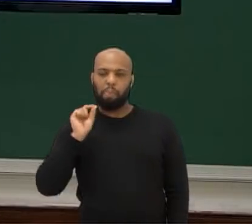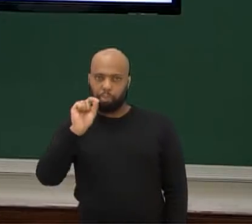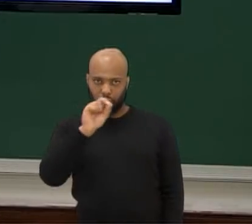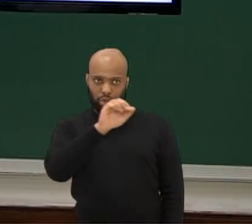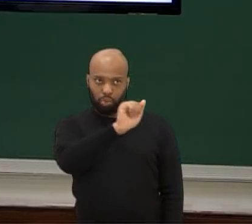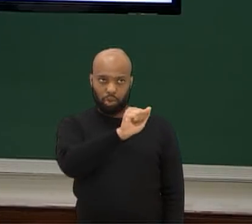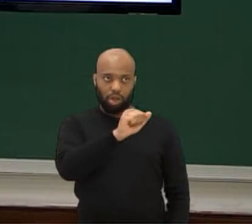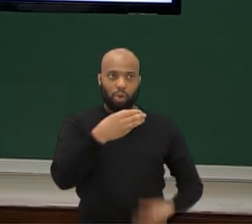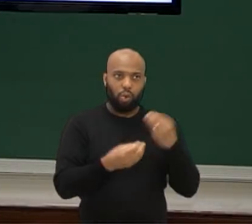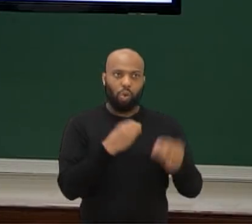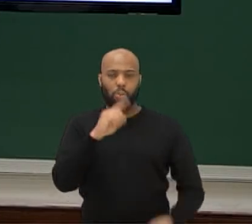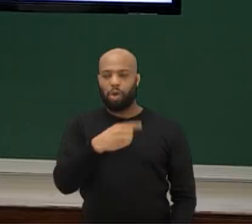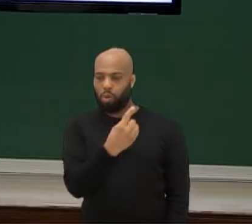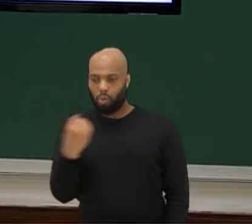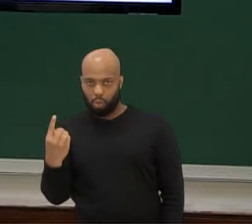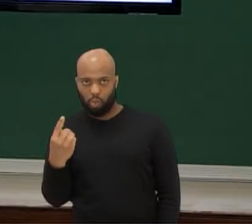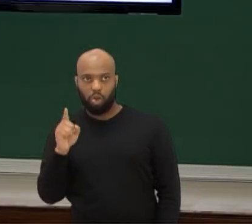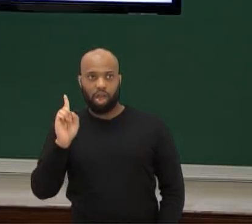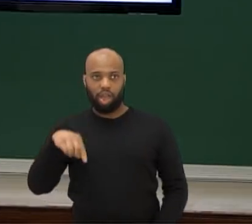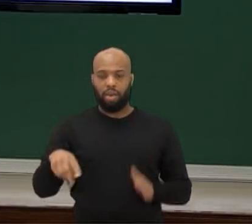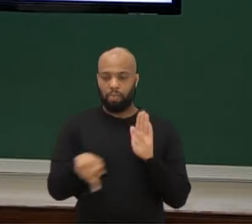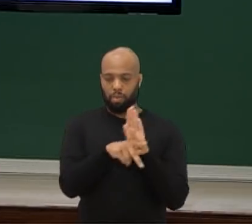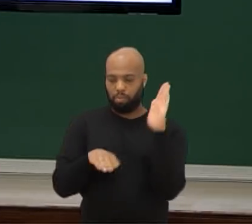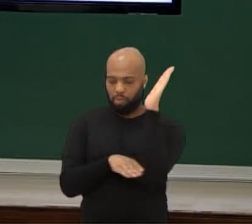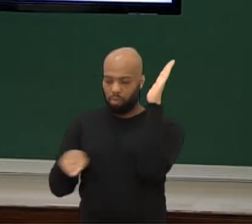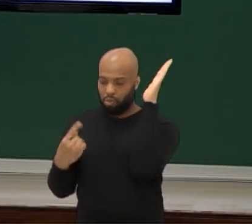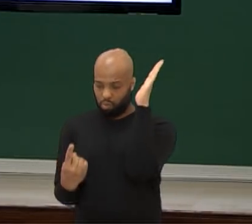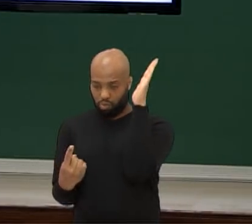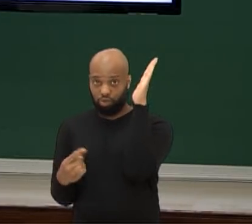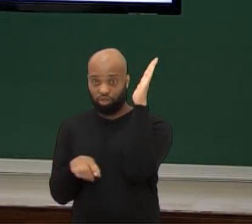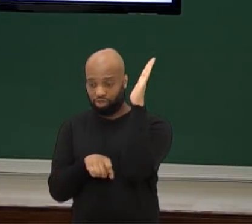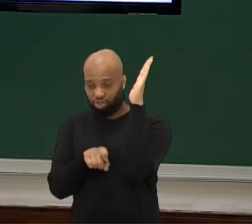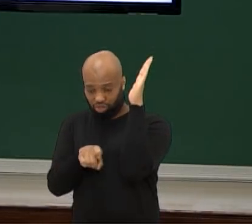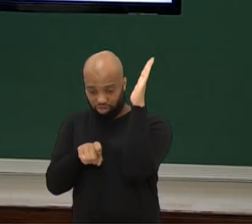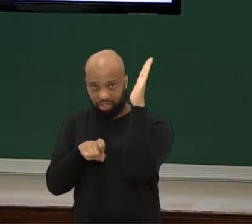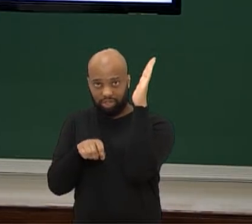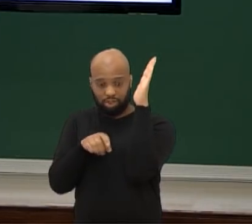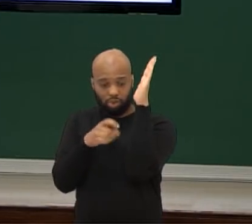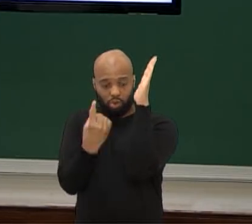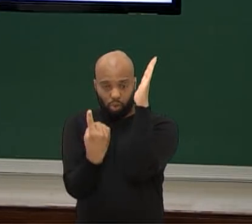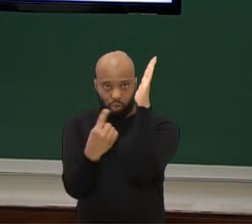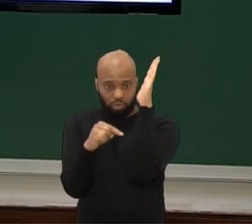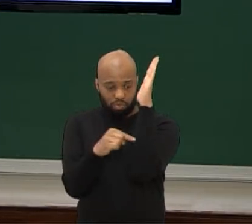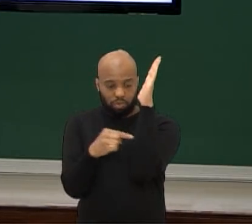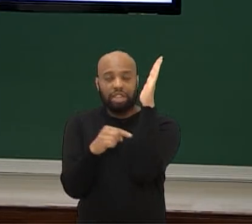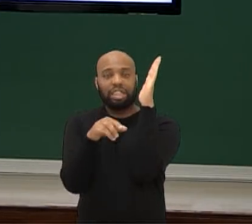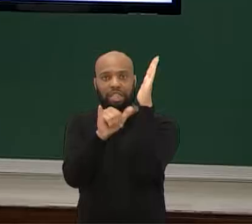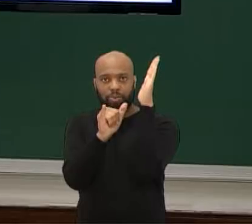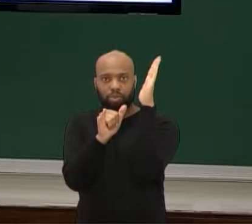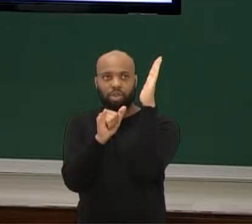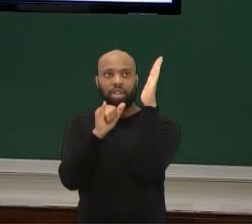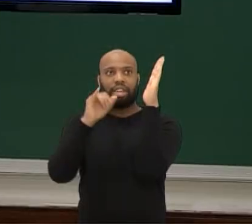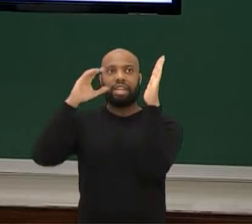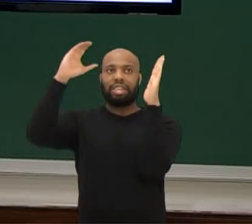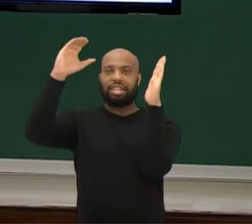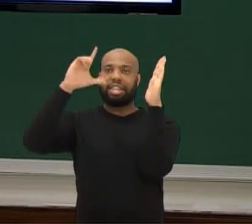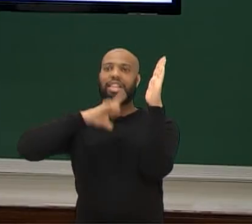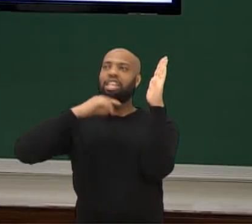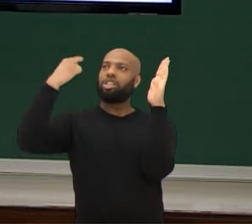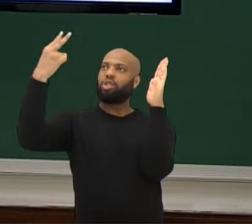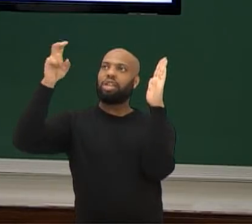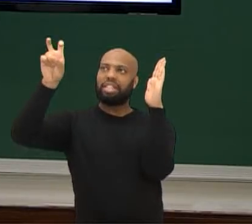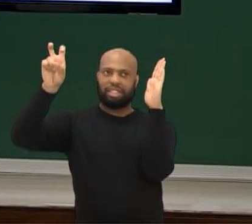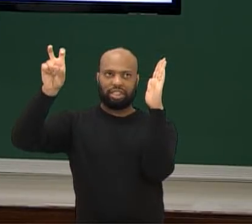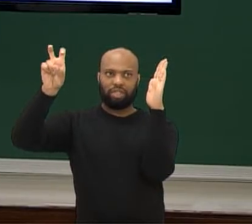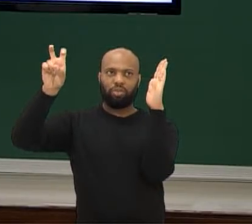1 e 1, que seria um do eixo X e um do eixo Y. A letra C, 2 e 5